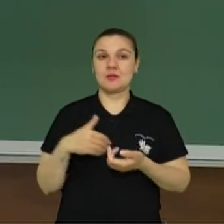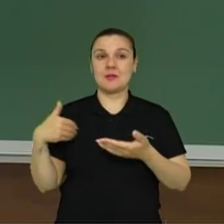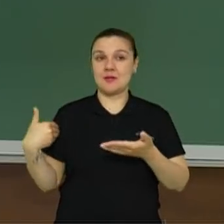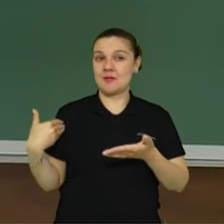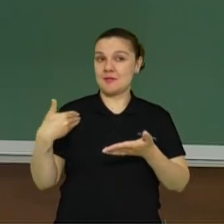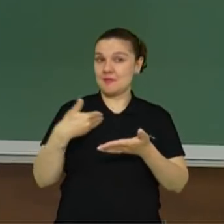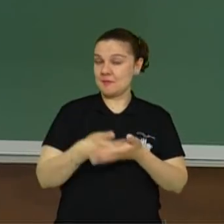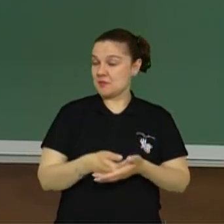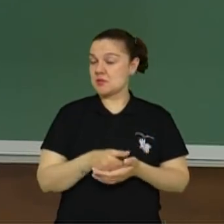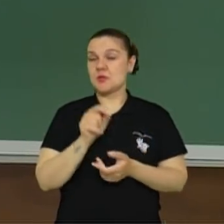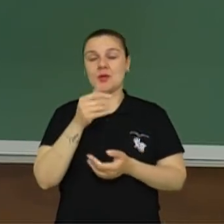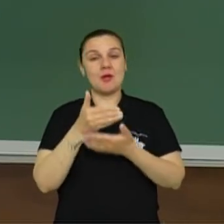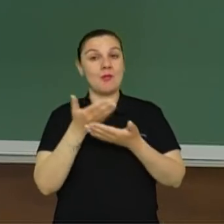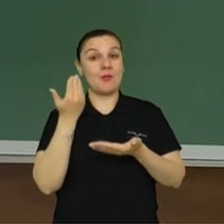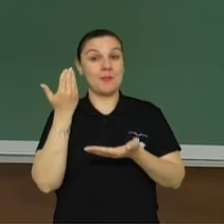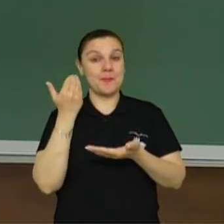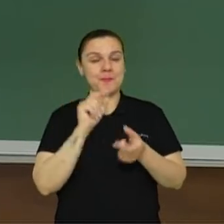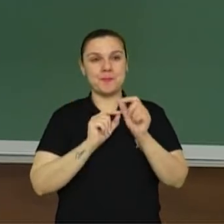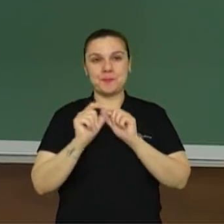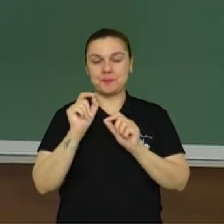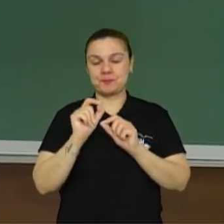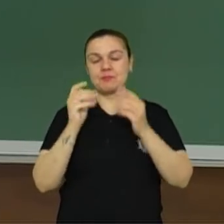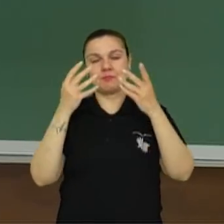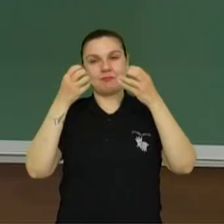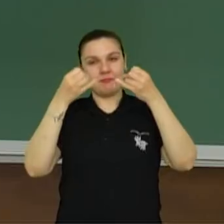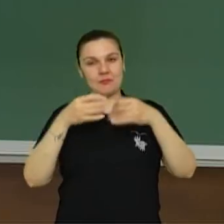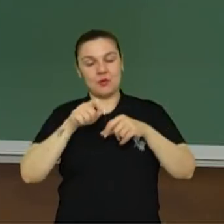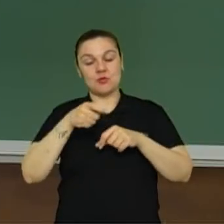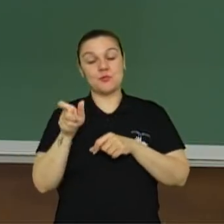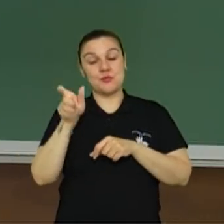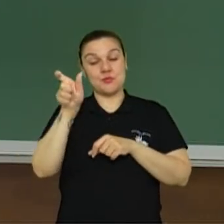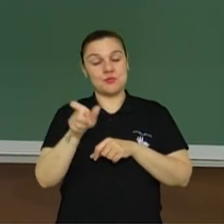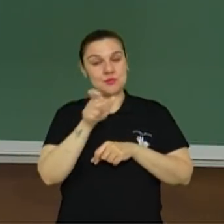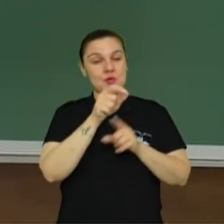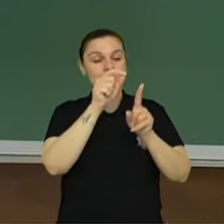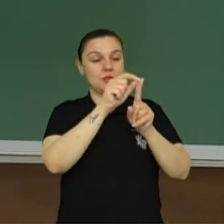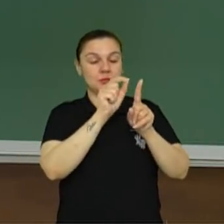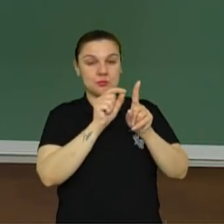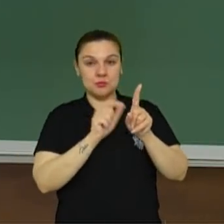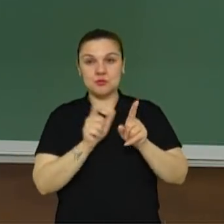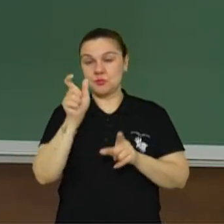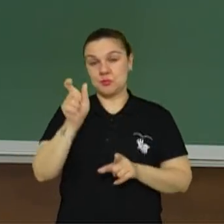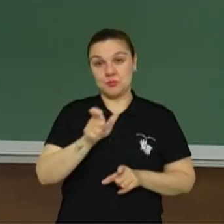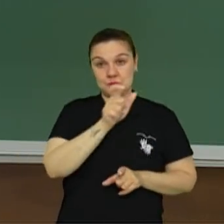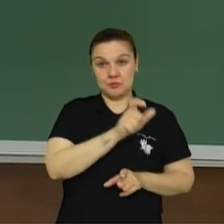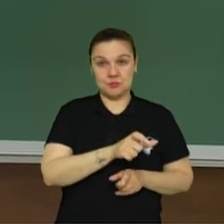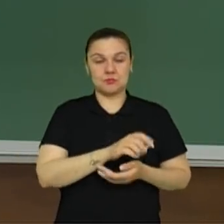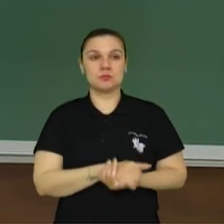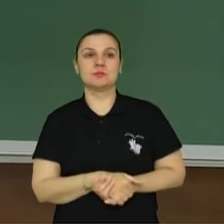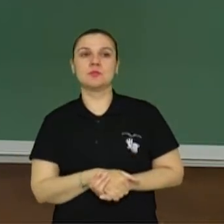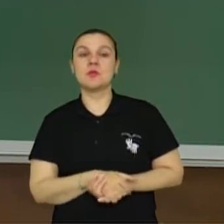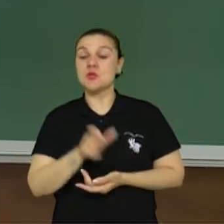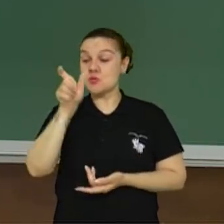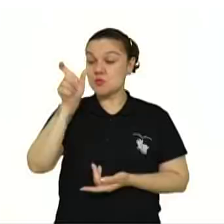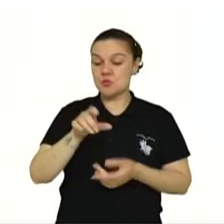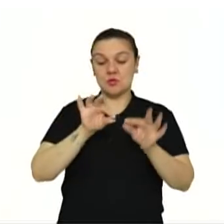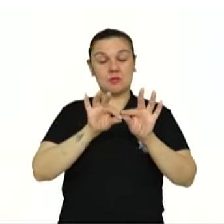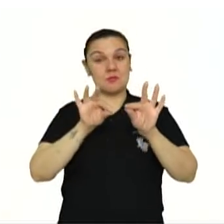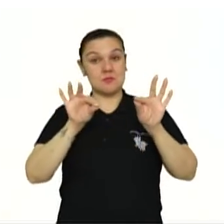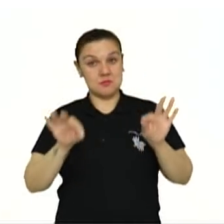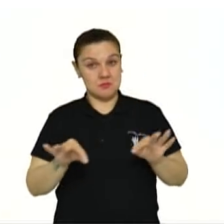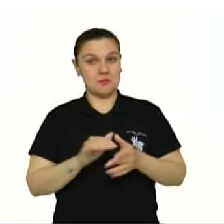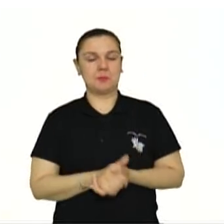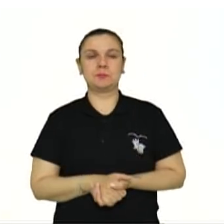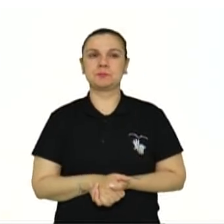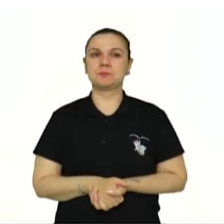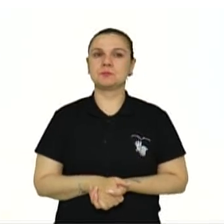retomando, revisando lá nas aulas anteriores, nós havíamos falado sobre sujeito, tipos de sujeito, certo? Sujeito simples,